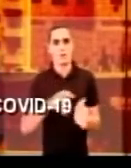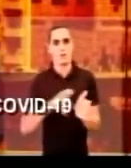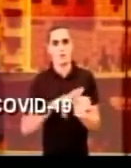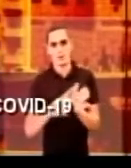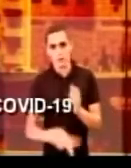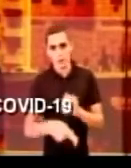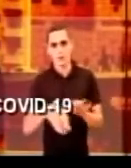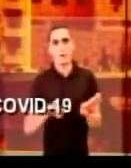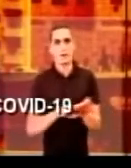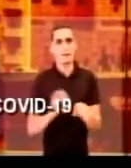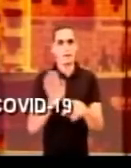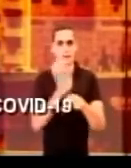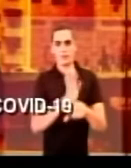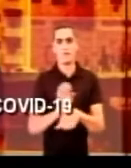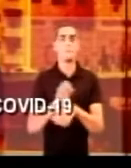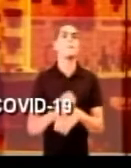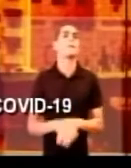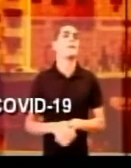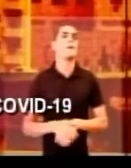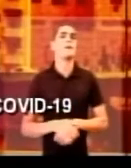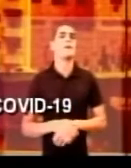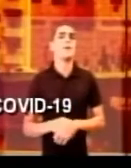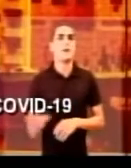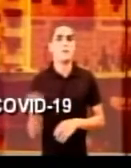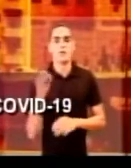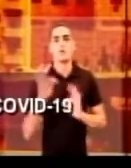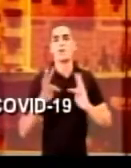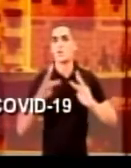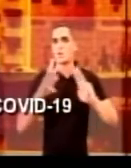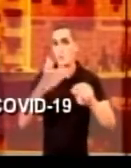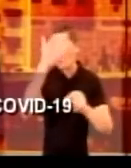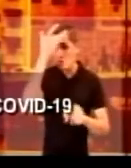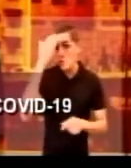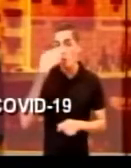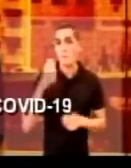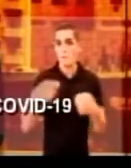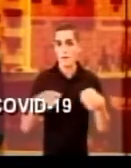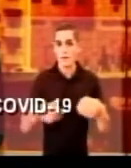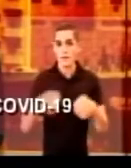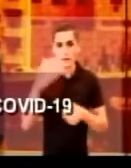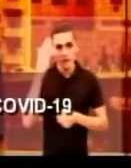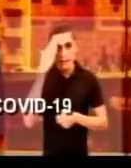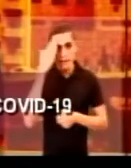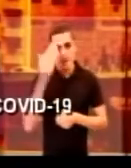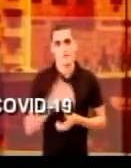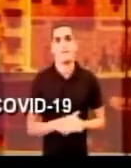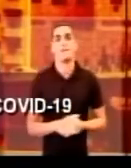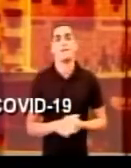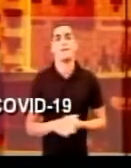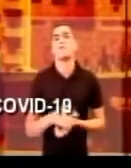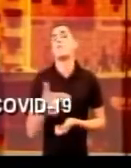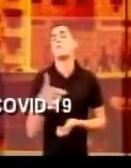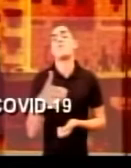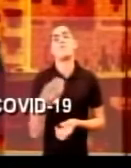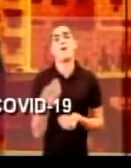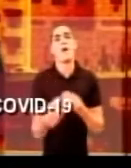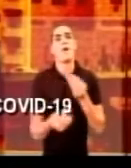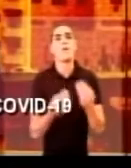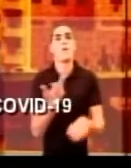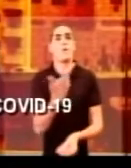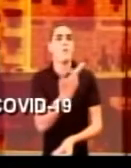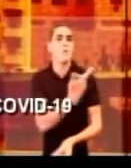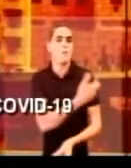saibam, não haverá a mínima possibilidade de vacinar pessoas